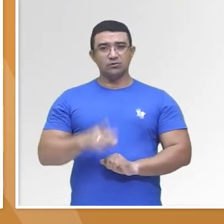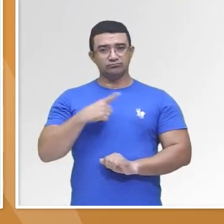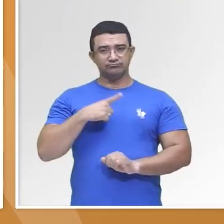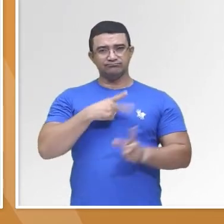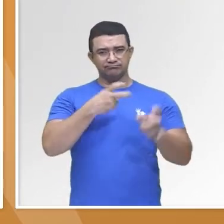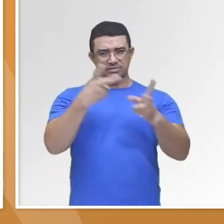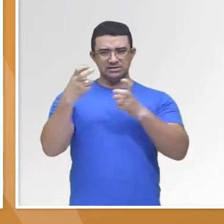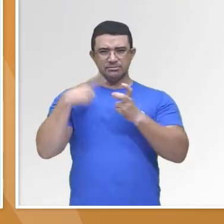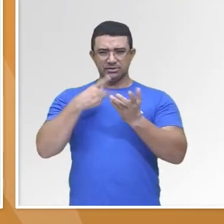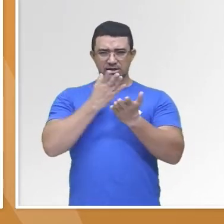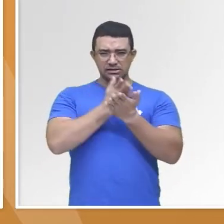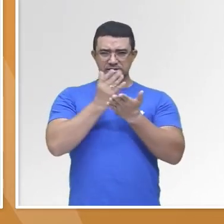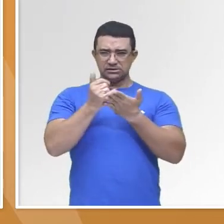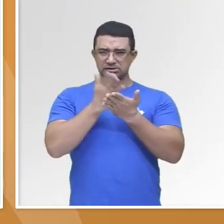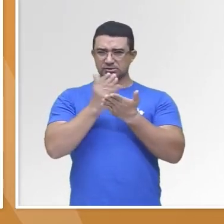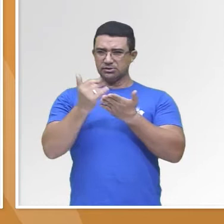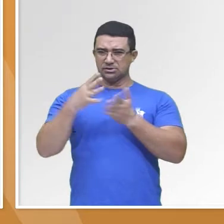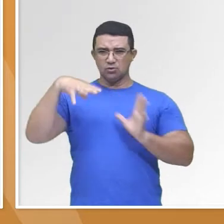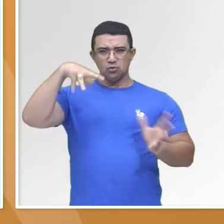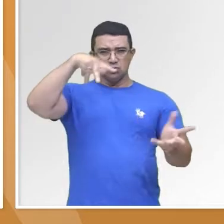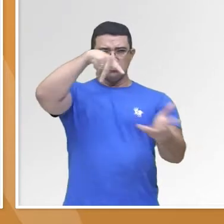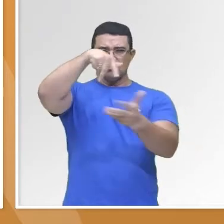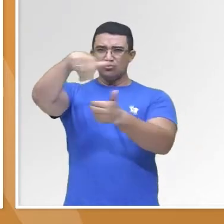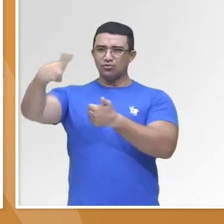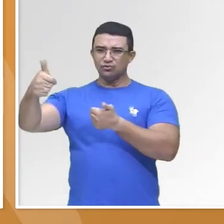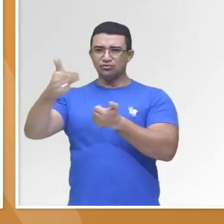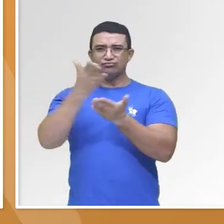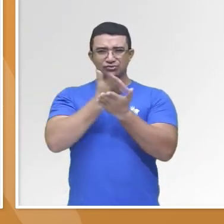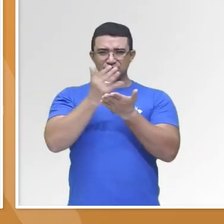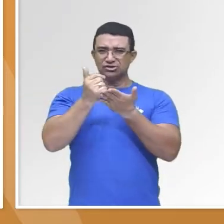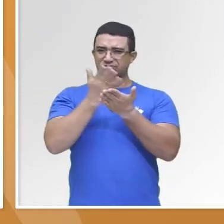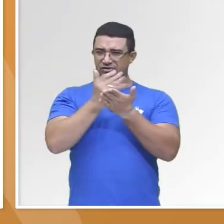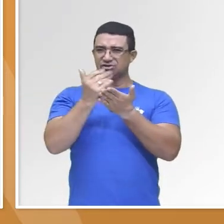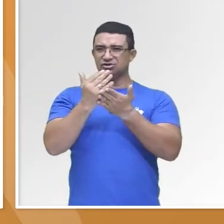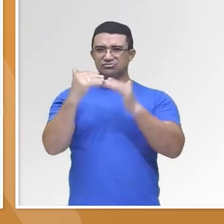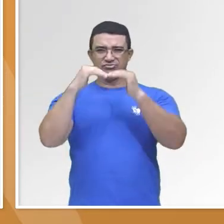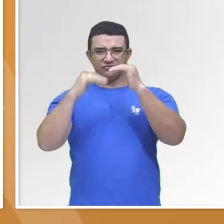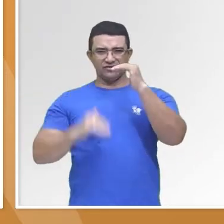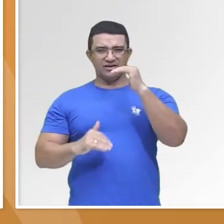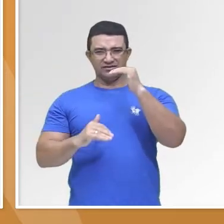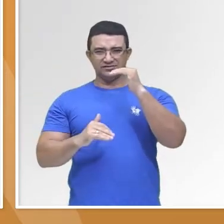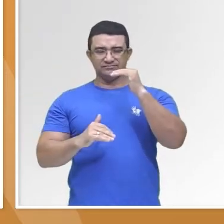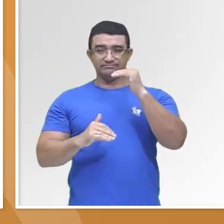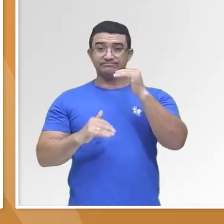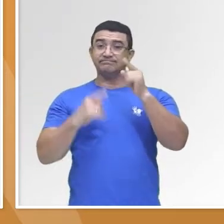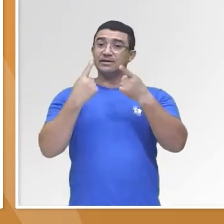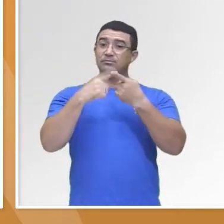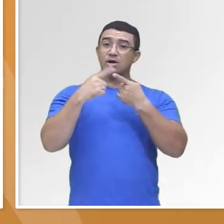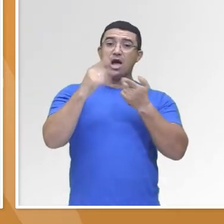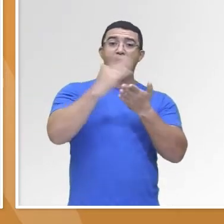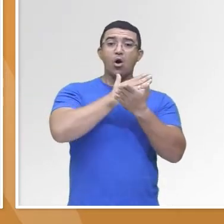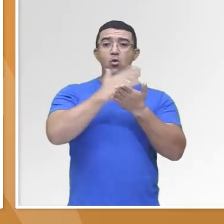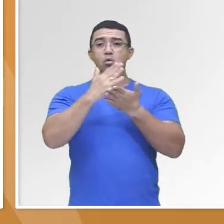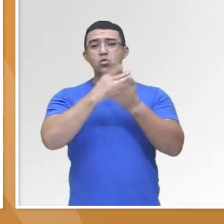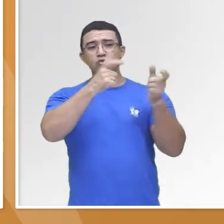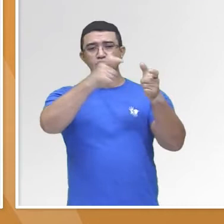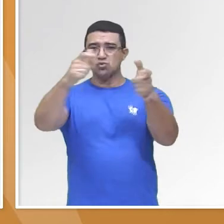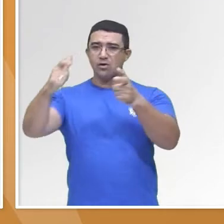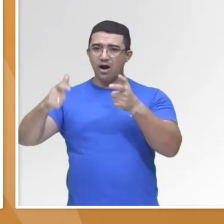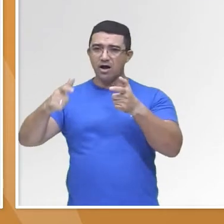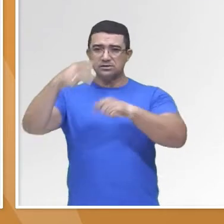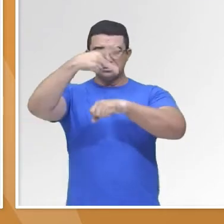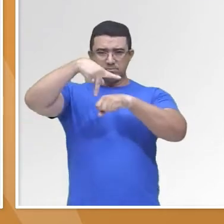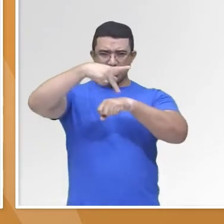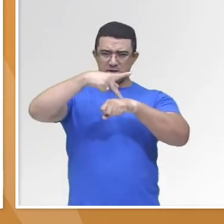distribuição desigual da população, tá? Mas por que em algumas áreas de países